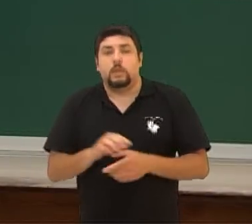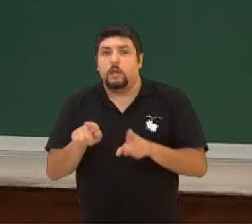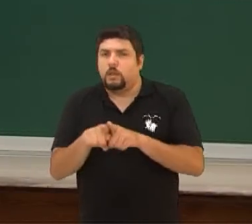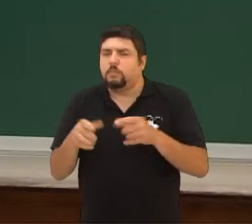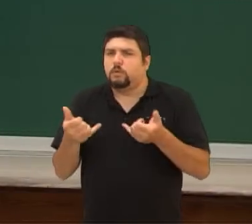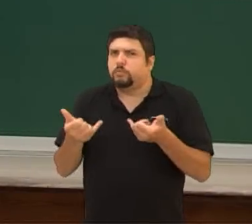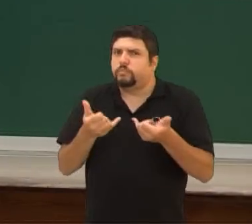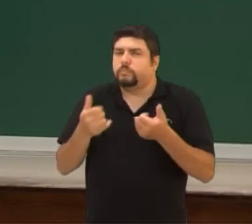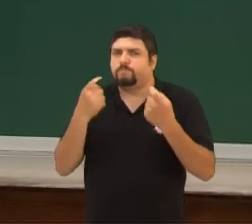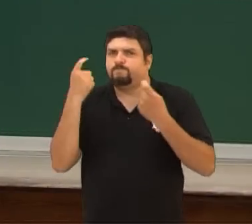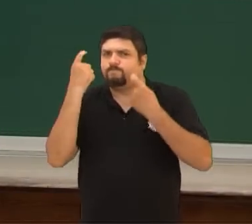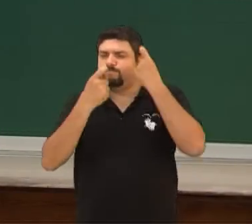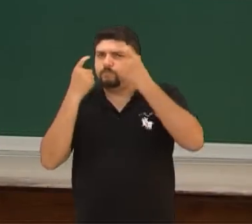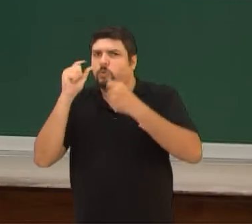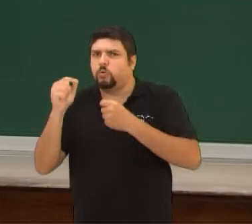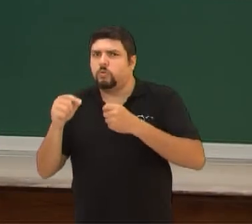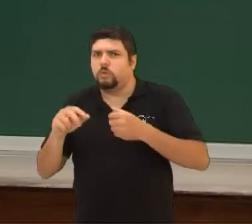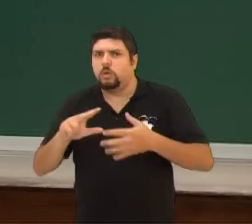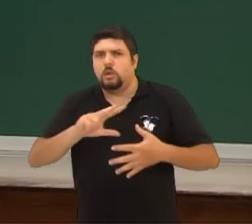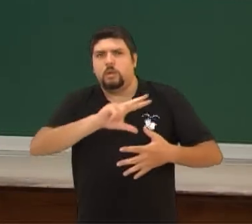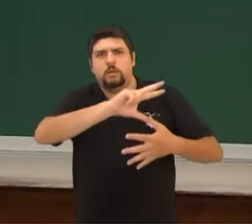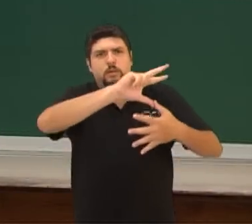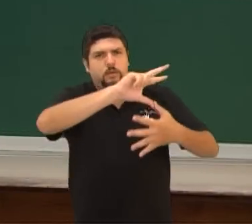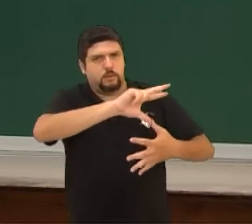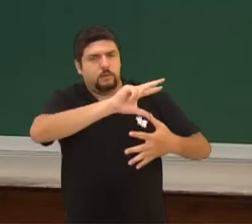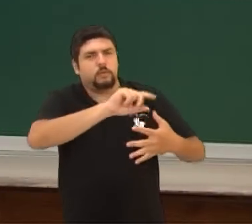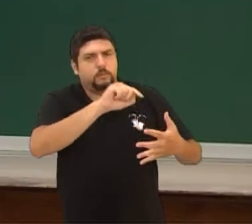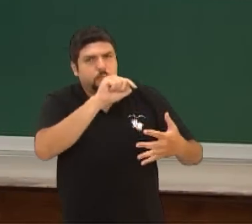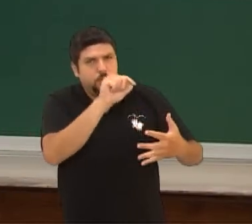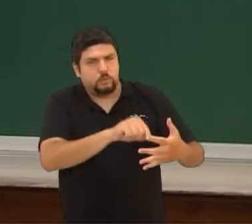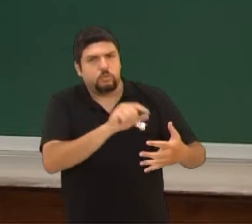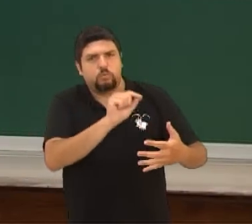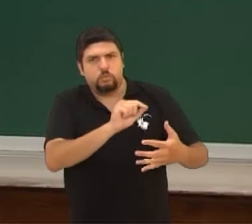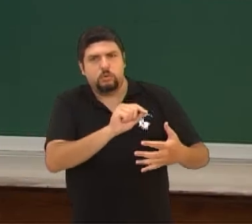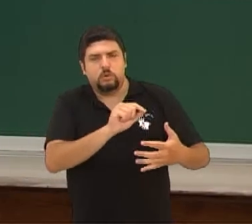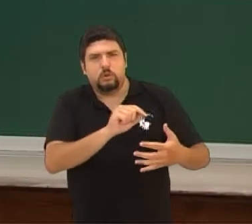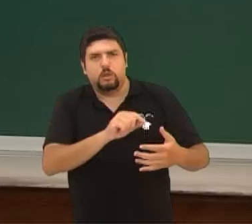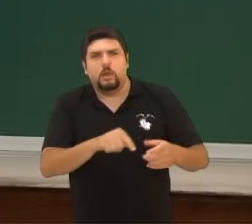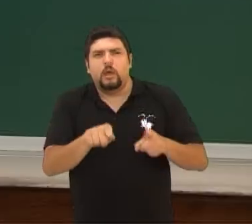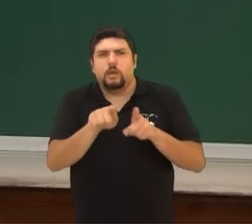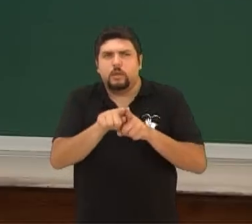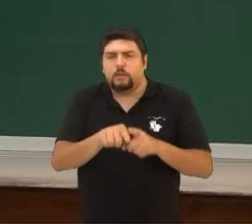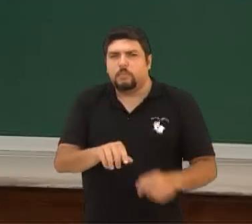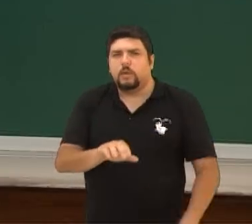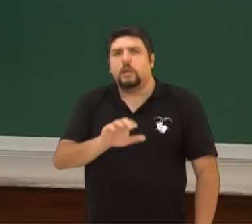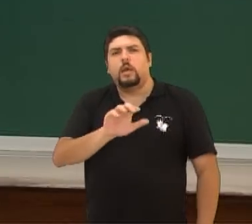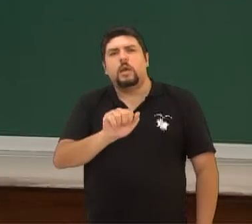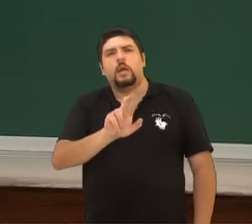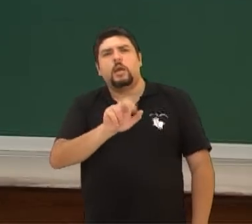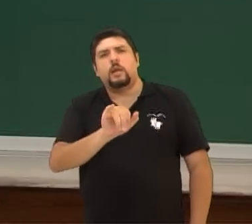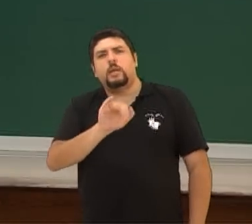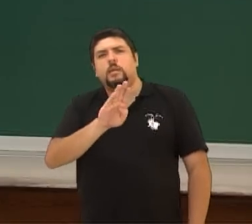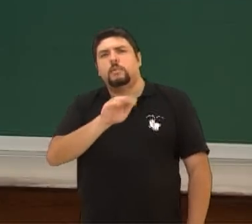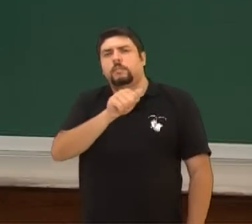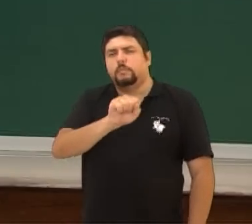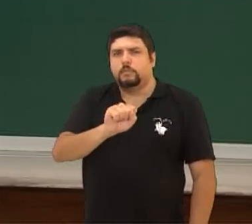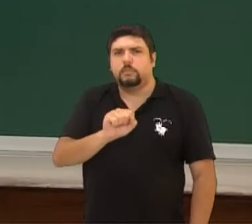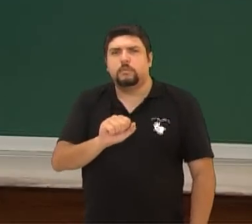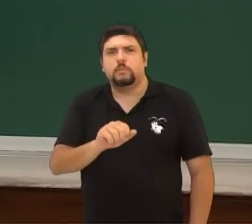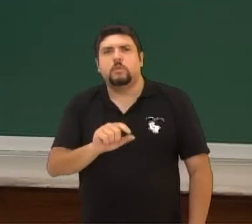que é preocupante também na América Latina, na nossa América, e nas Caraíbas, que são as Caraíbas, são a região do Caribe ali